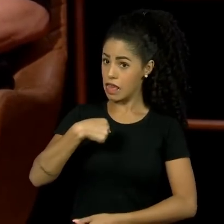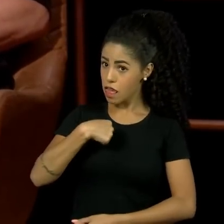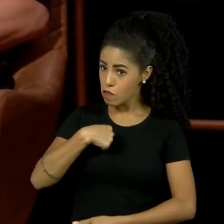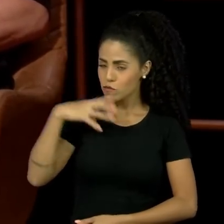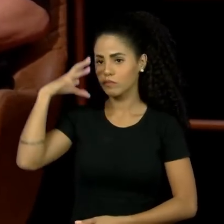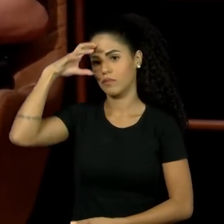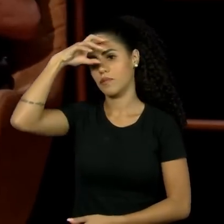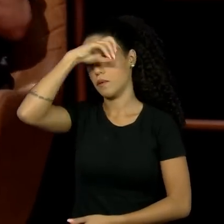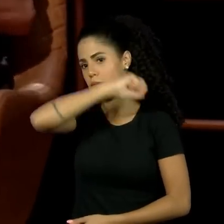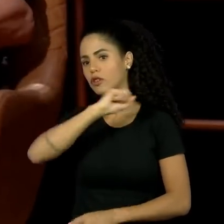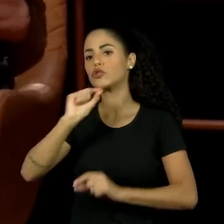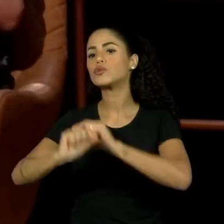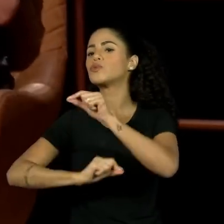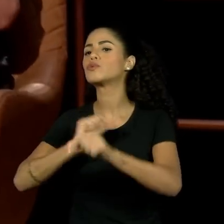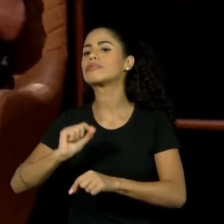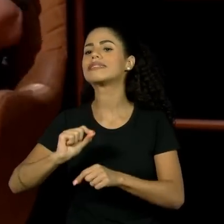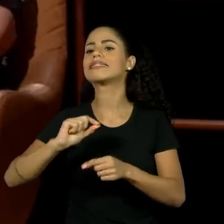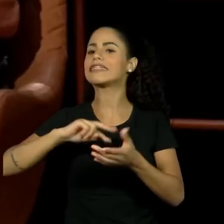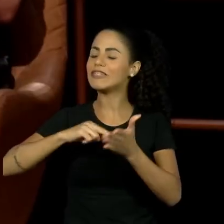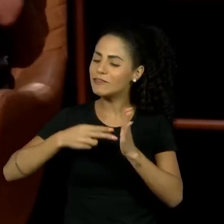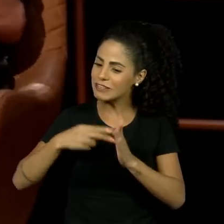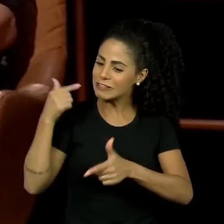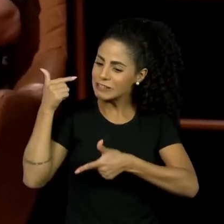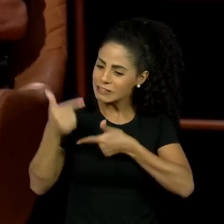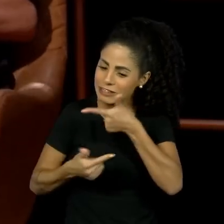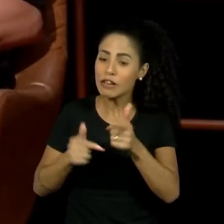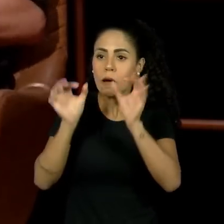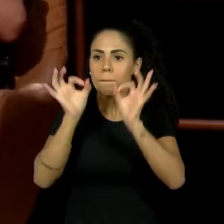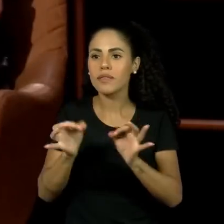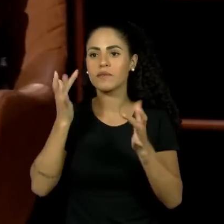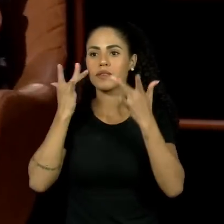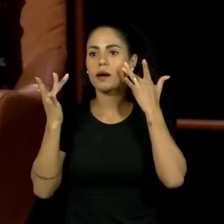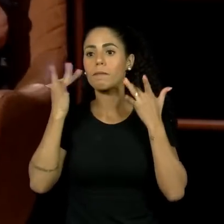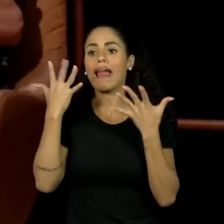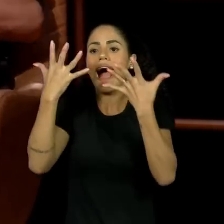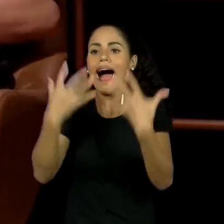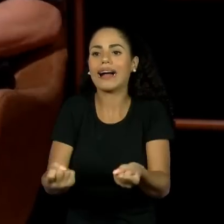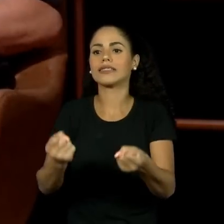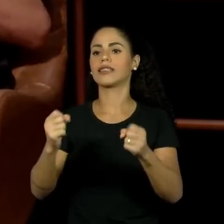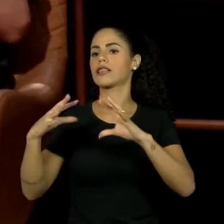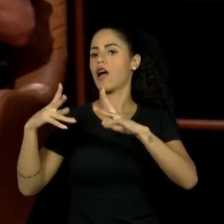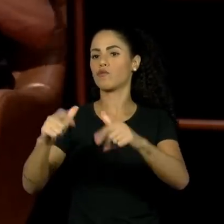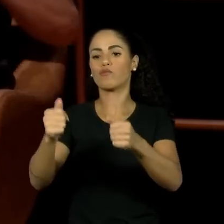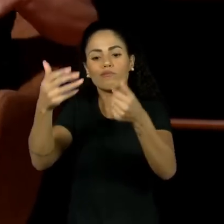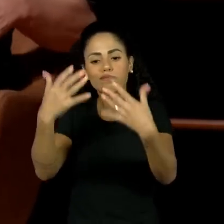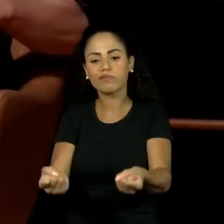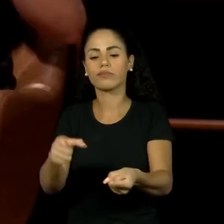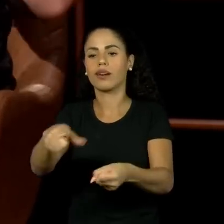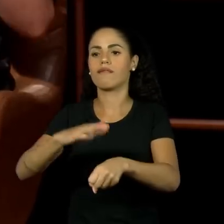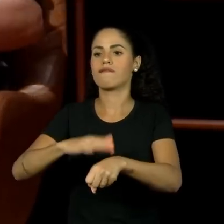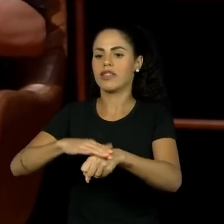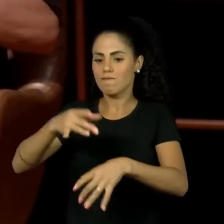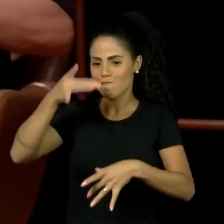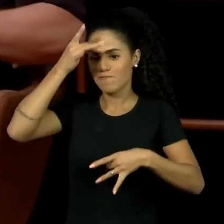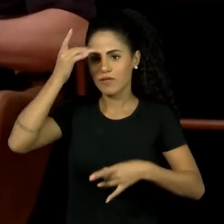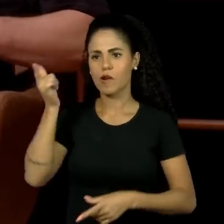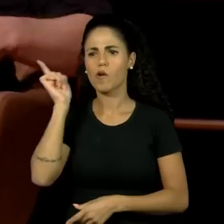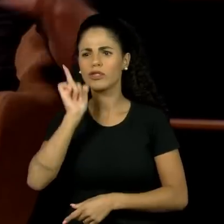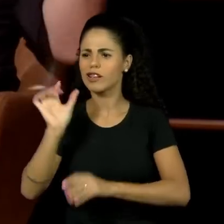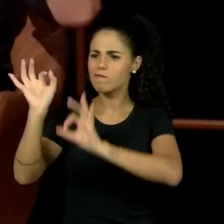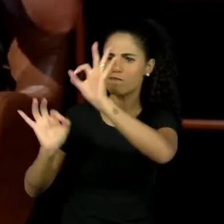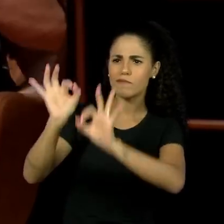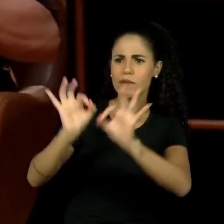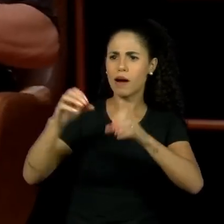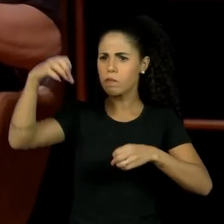o que é ser trabalhador de teatro. Ser de um grupo de teatro, aquele grupo que você monta cenário,